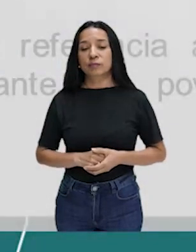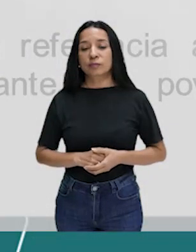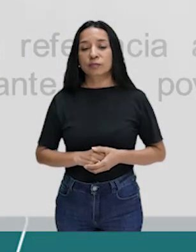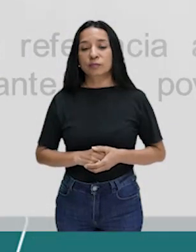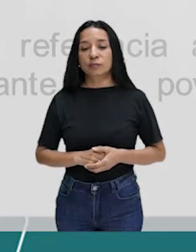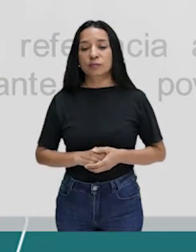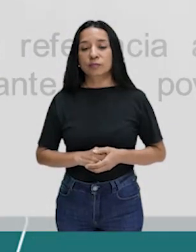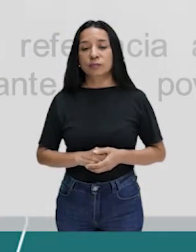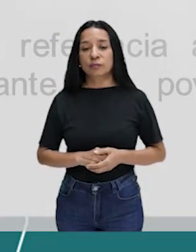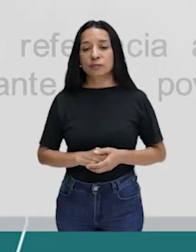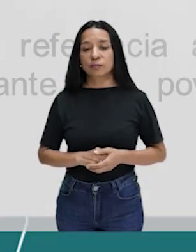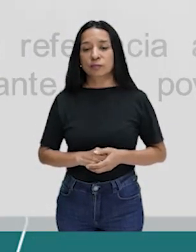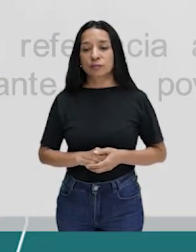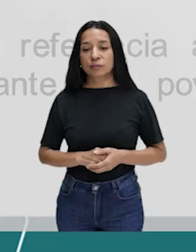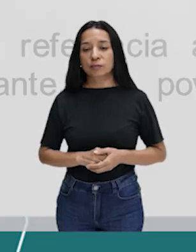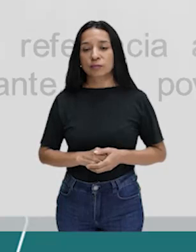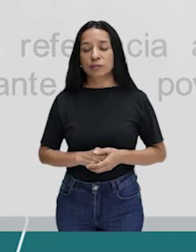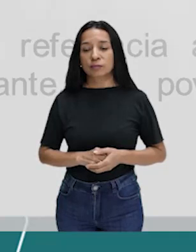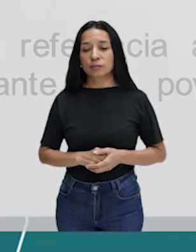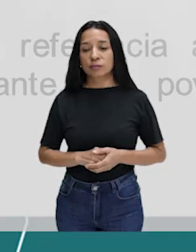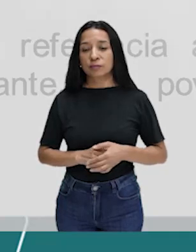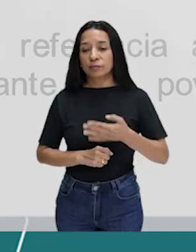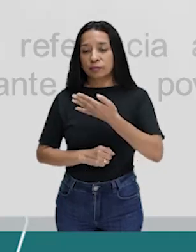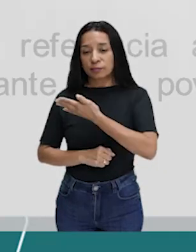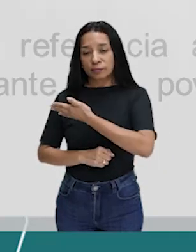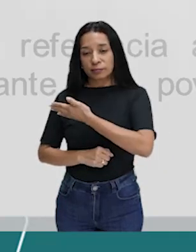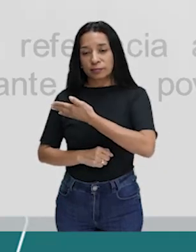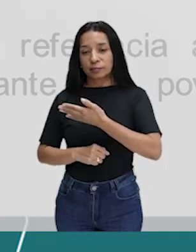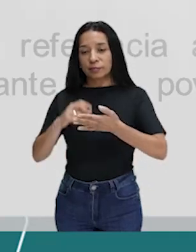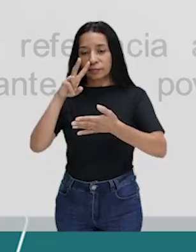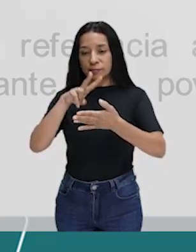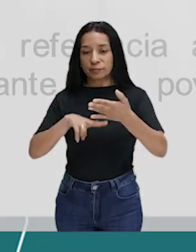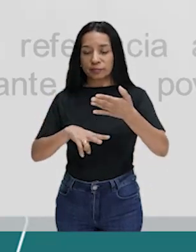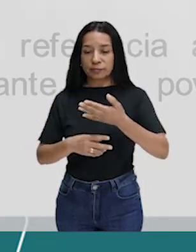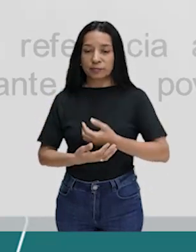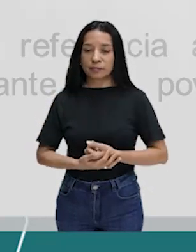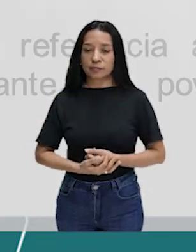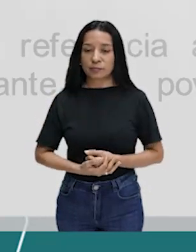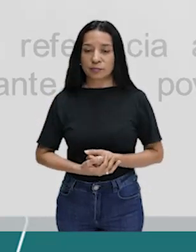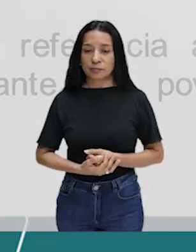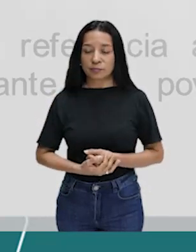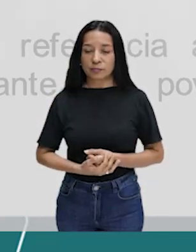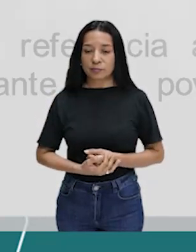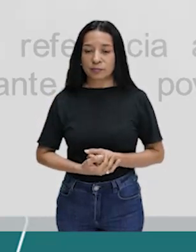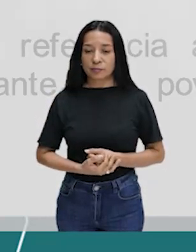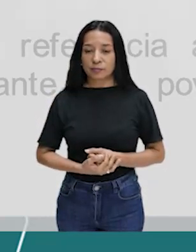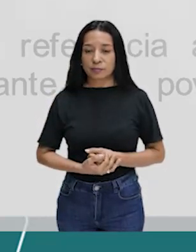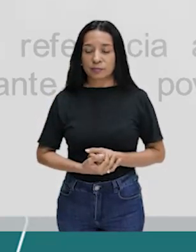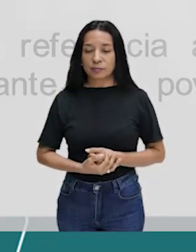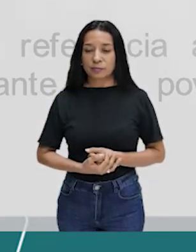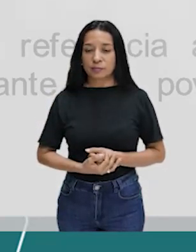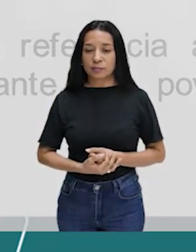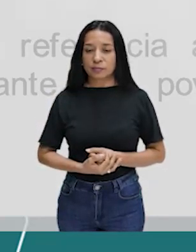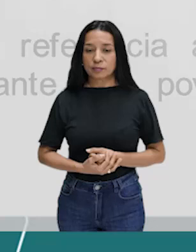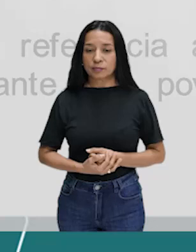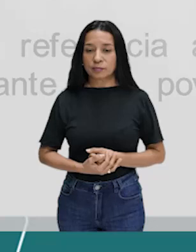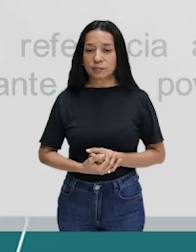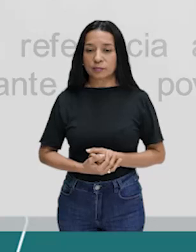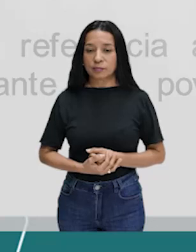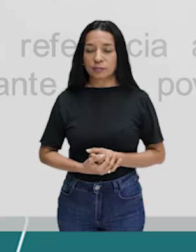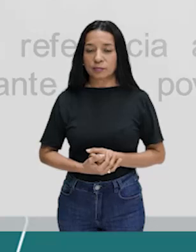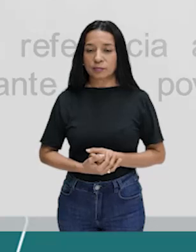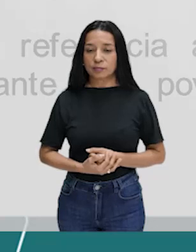o chapéu coco fazia irreverências mil para a noite do Brasil, meu